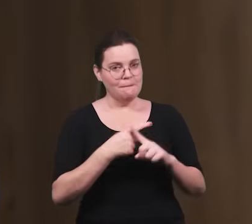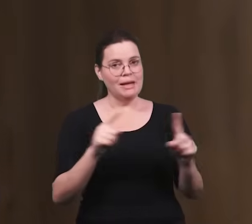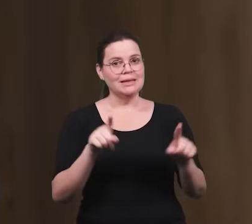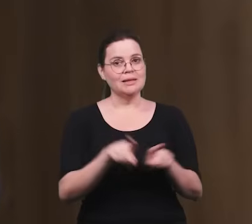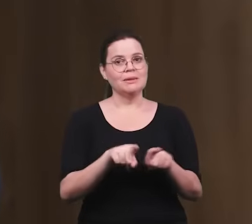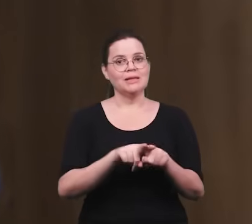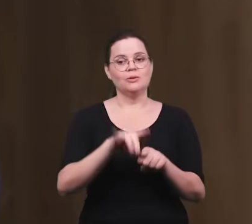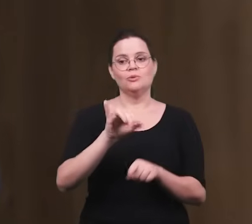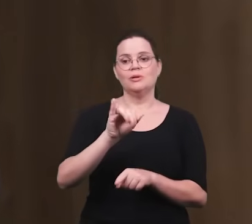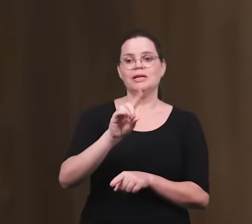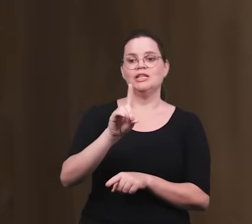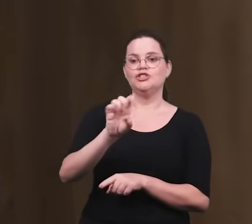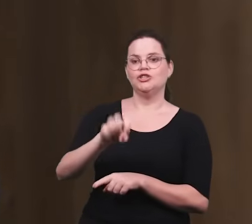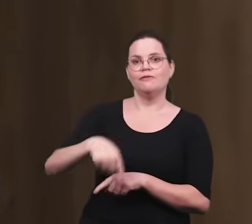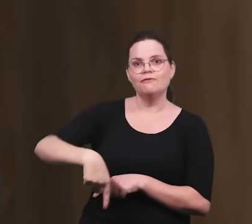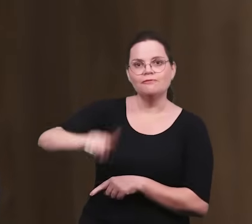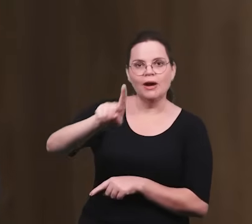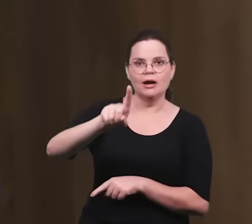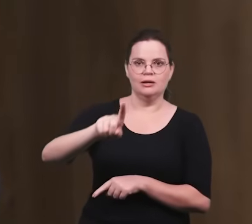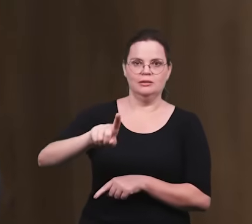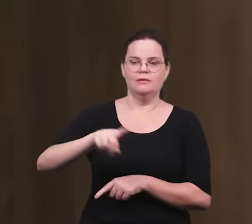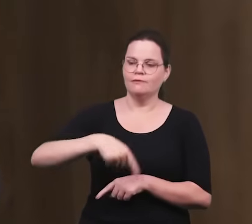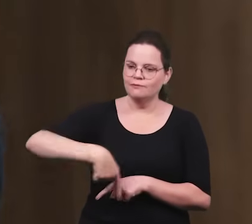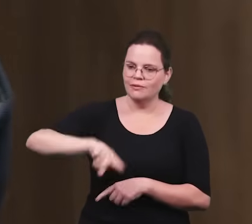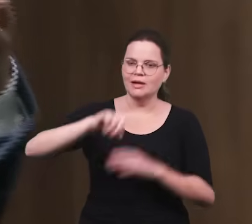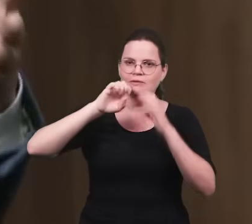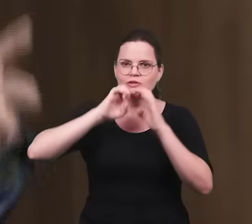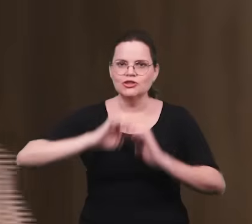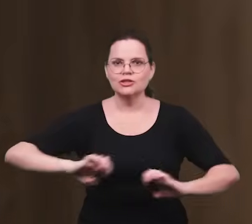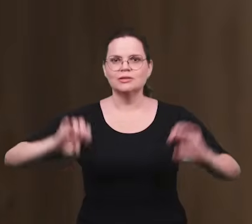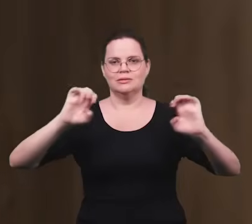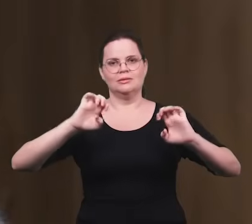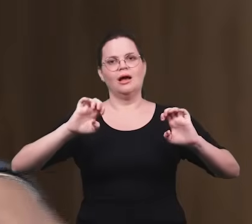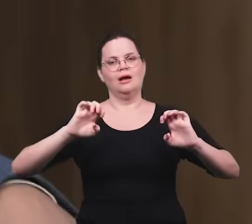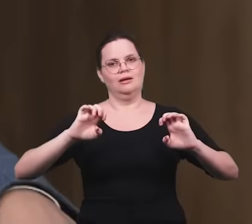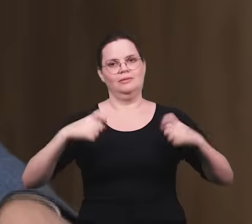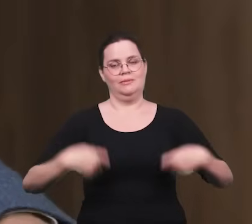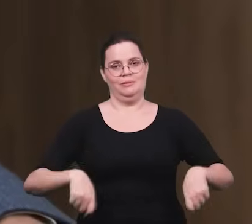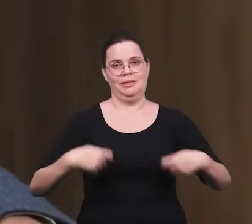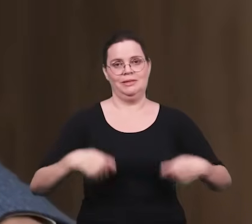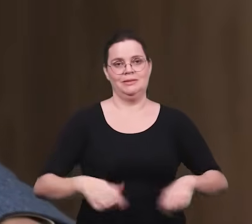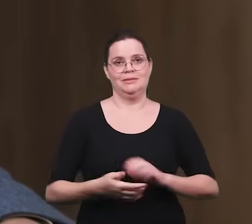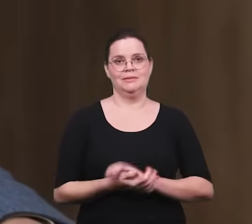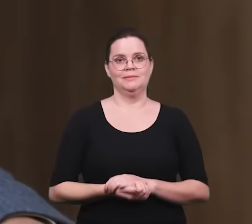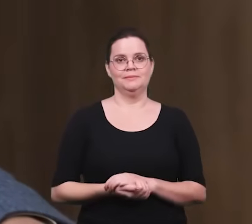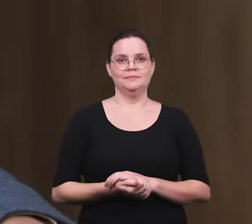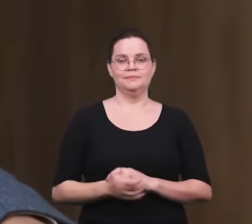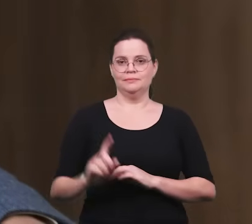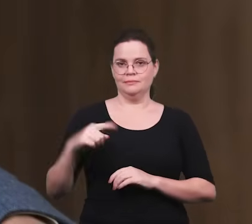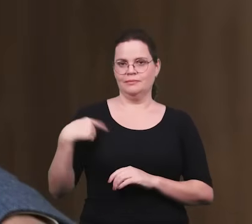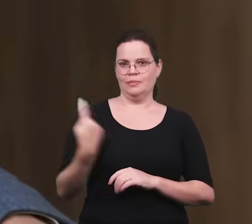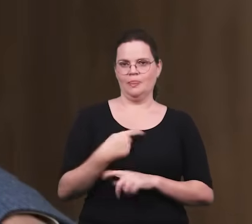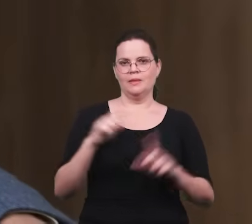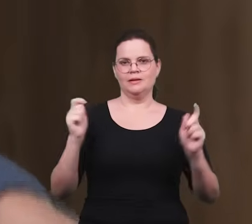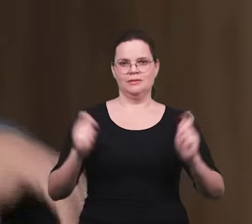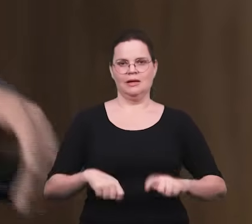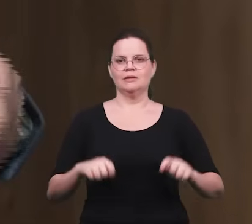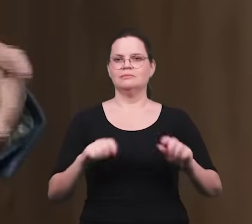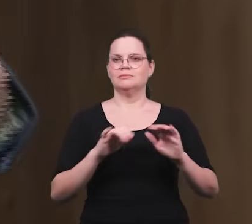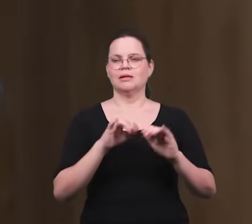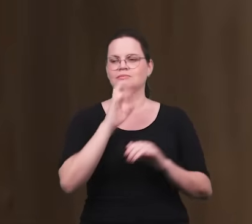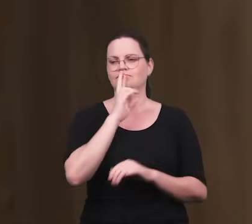para você ir ao campo, evangelizar, levar a preciosa semente. A gente pode responder essa pergunta,